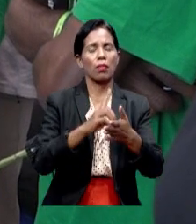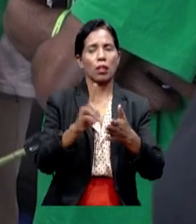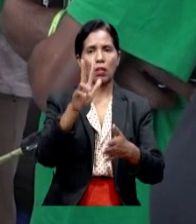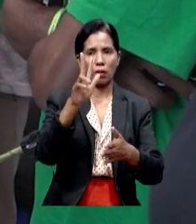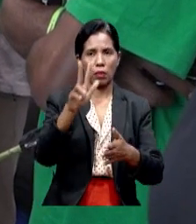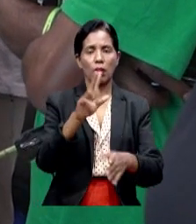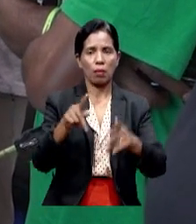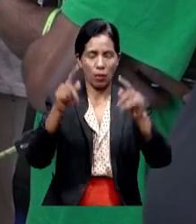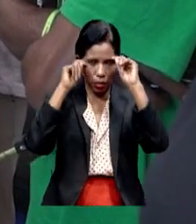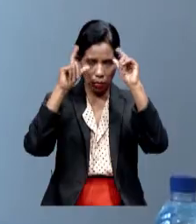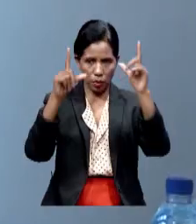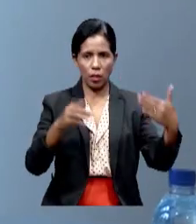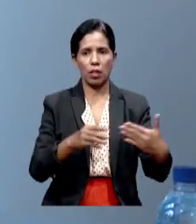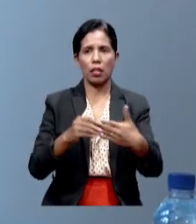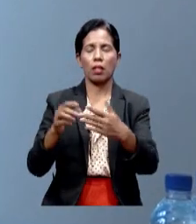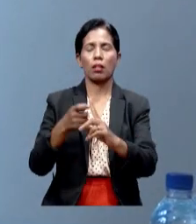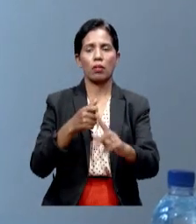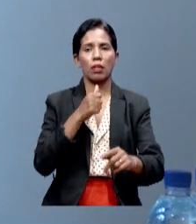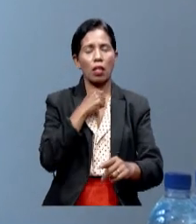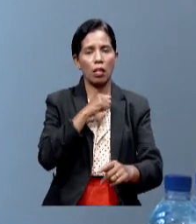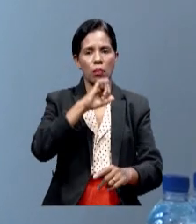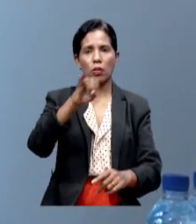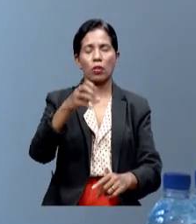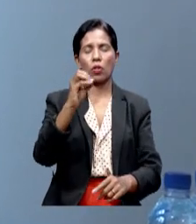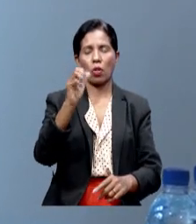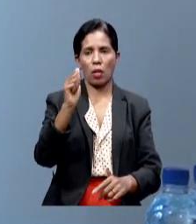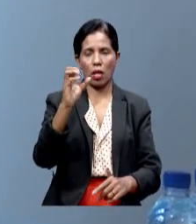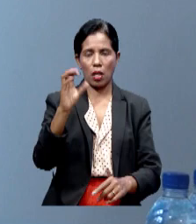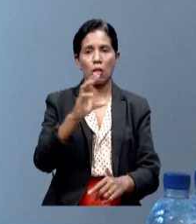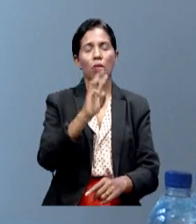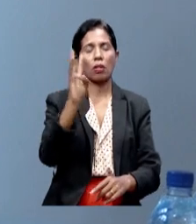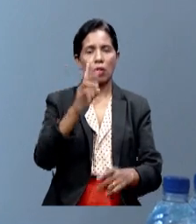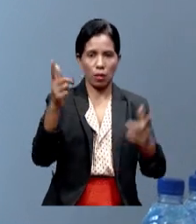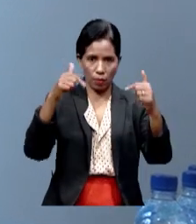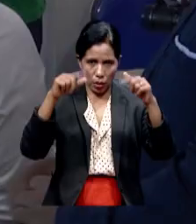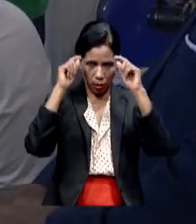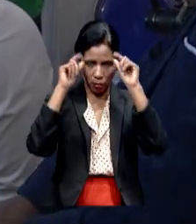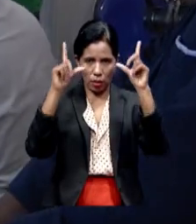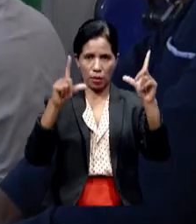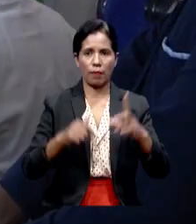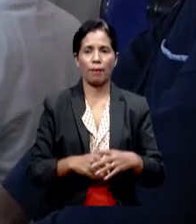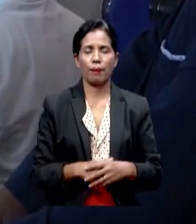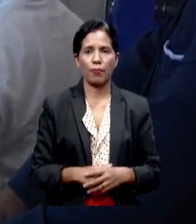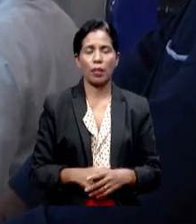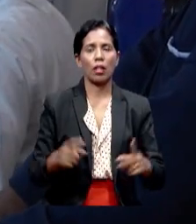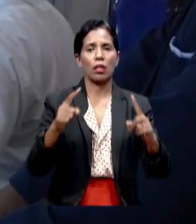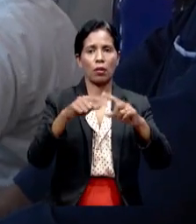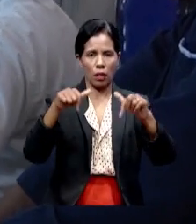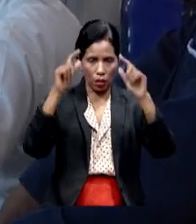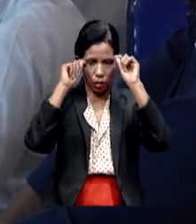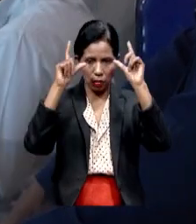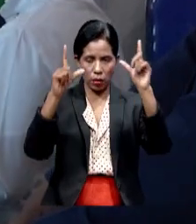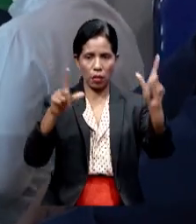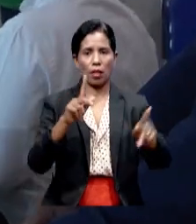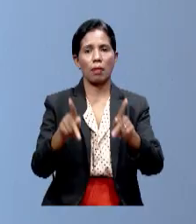Peregrino Timoruan, nebe lidera Rússi Padre João Soares, quarta loro craicne, filona mai Timor-Leste. To ia Timor-Leste,